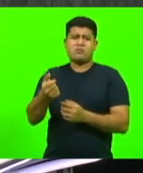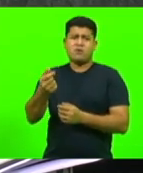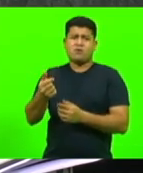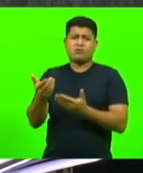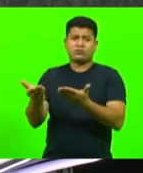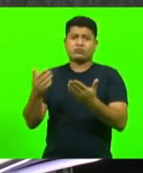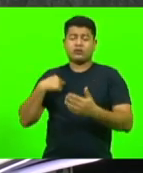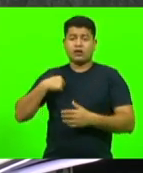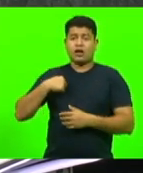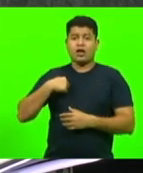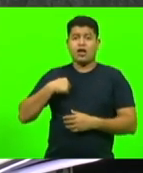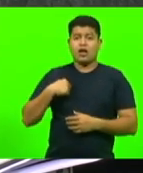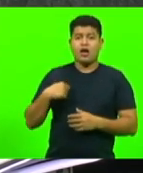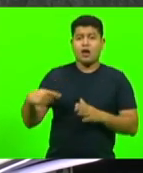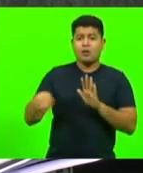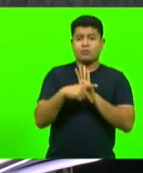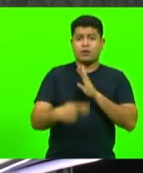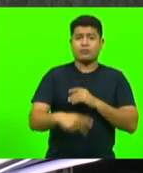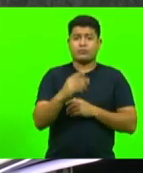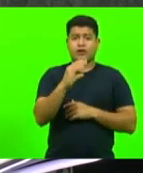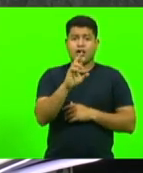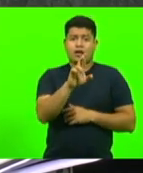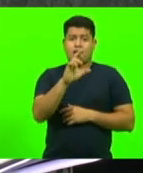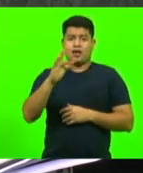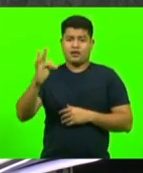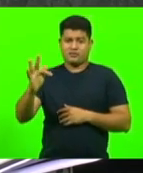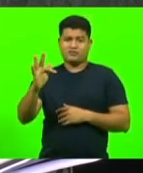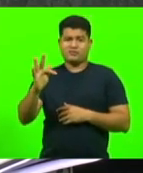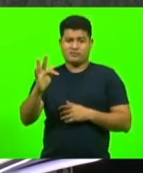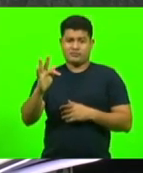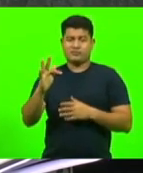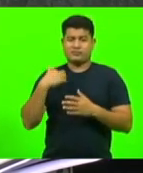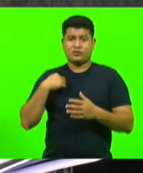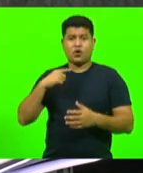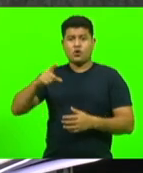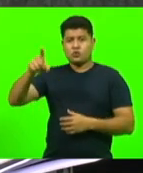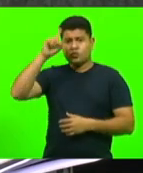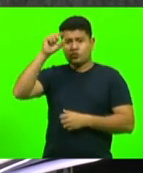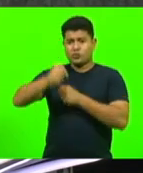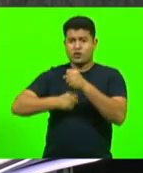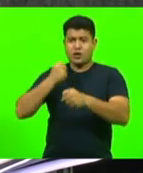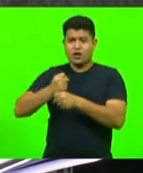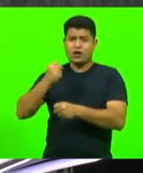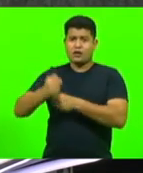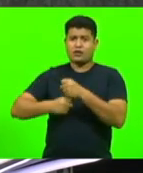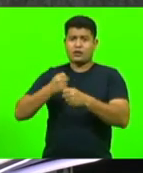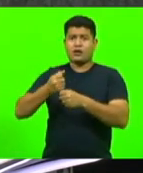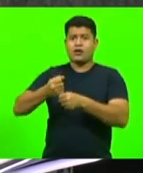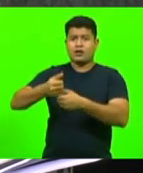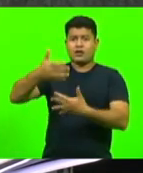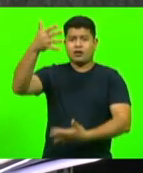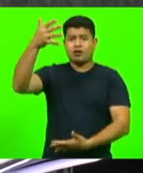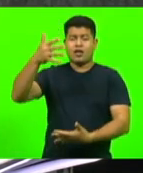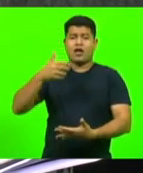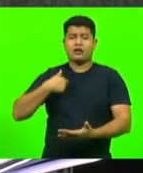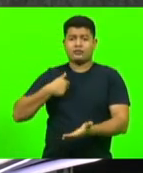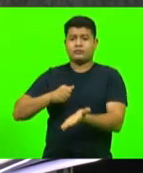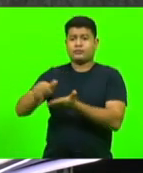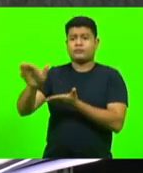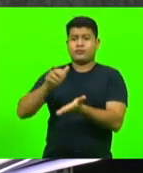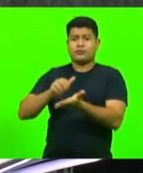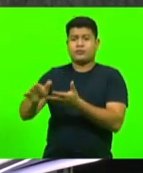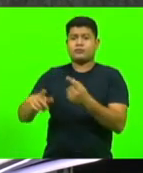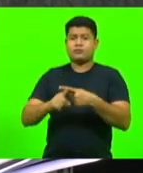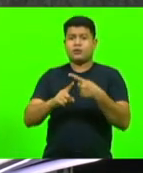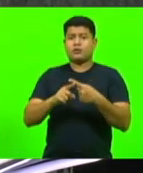Receita Federal e nós todo ano temos lista de servidores em que a demissões Por que não